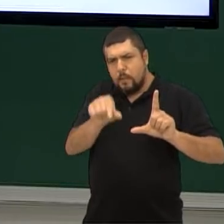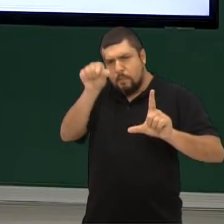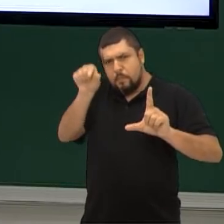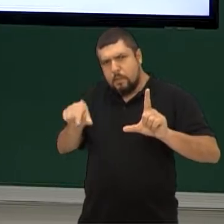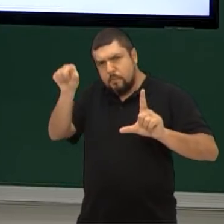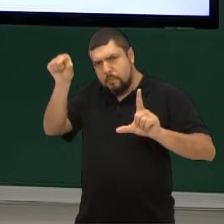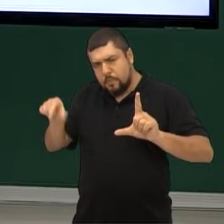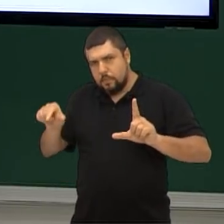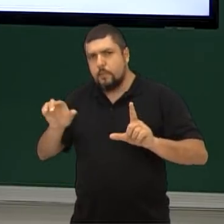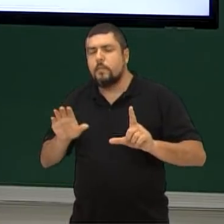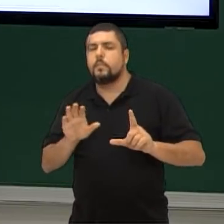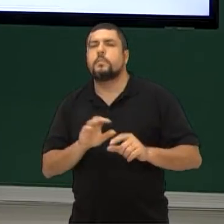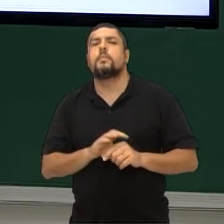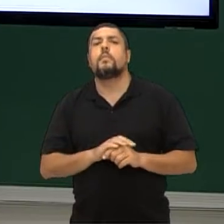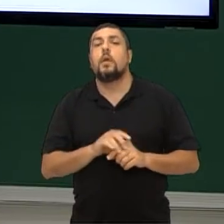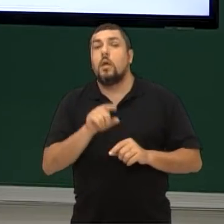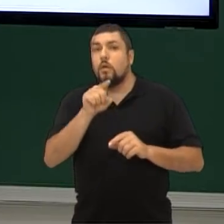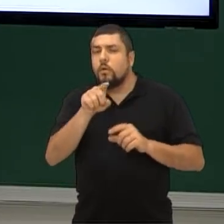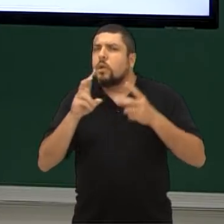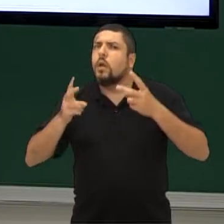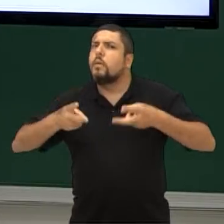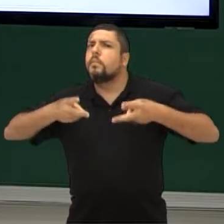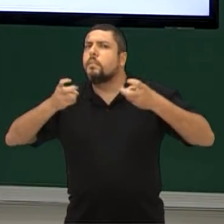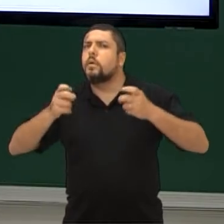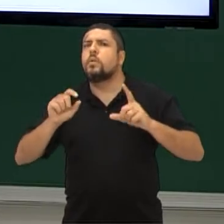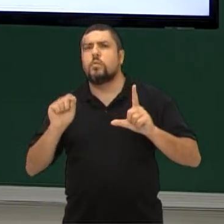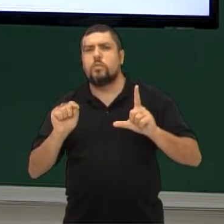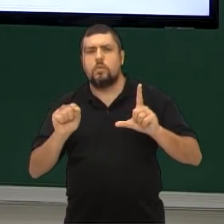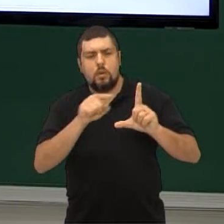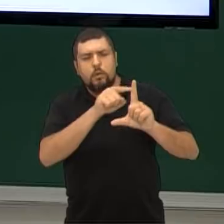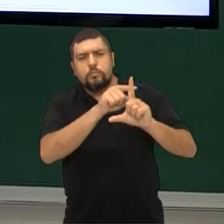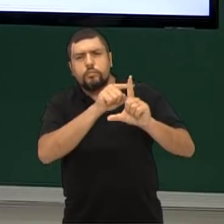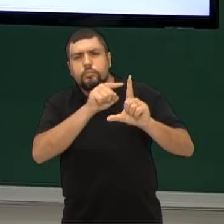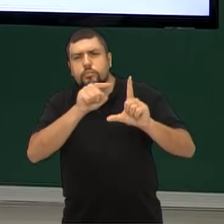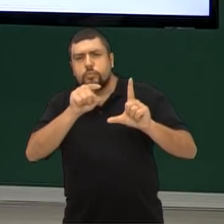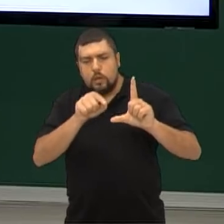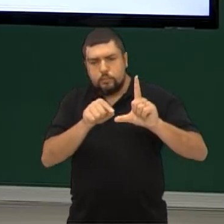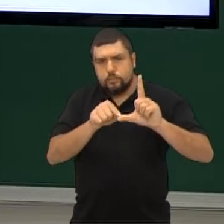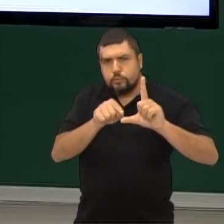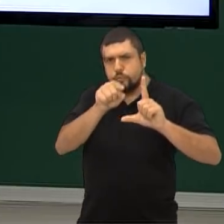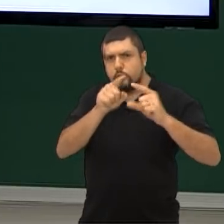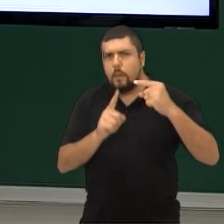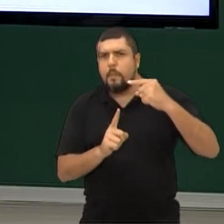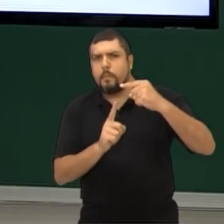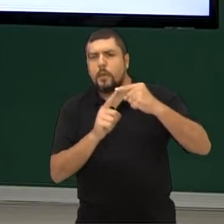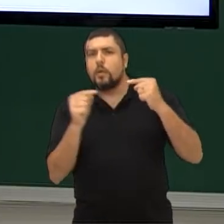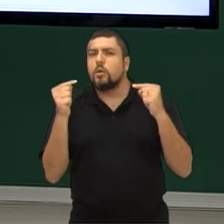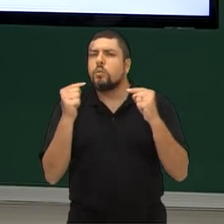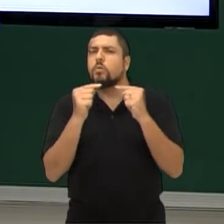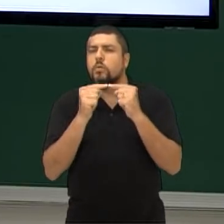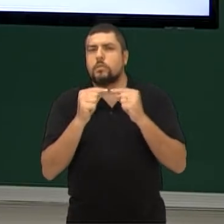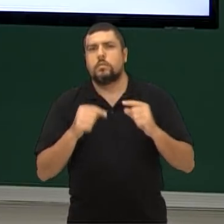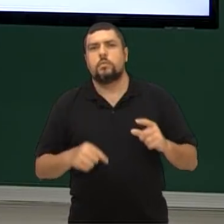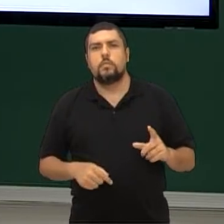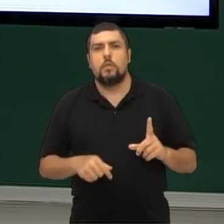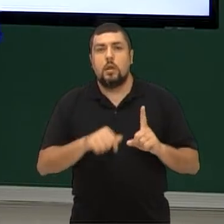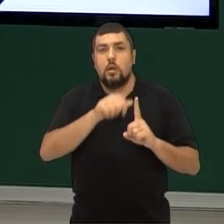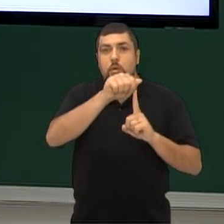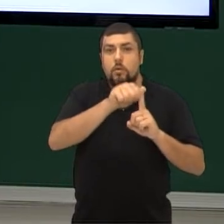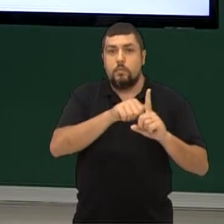quero que vocês se atentem que, de novo, estão alinhados os dados. Então, a gente vai pegar aqui, por exemplo, o mês de janeiro, vamos subir